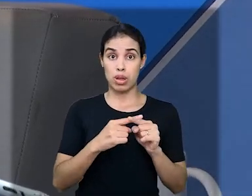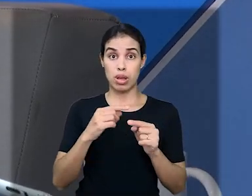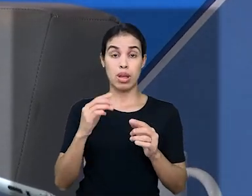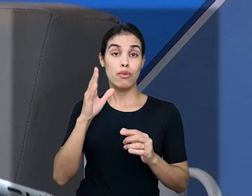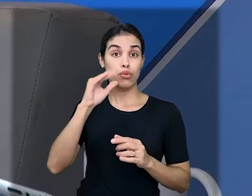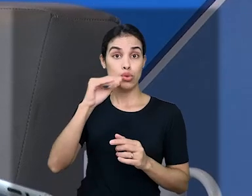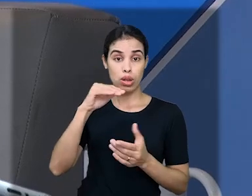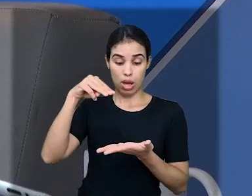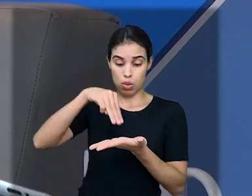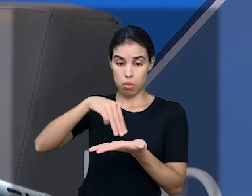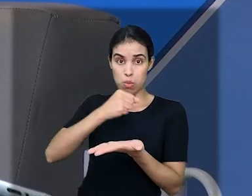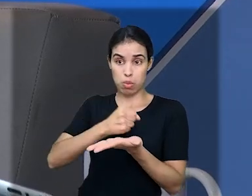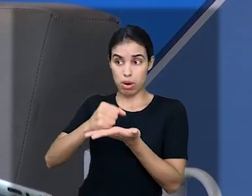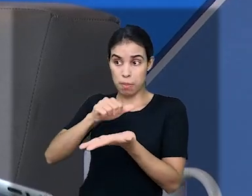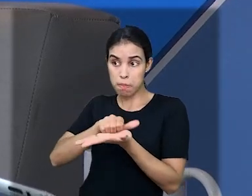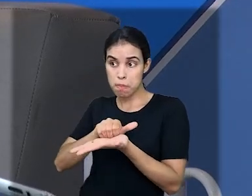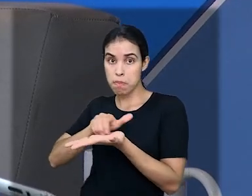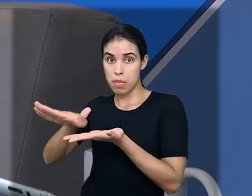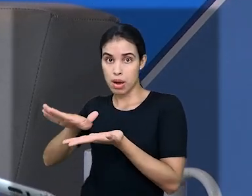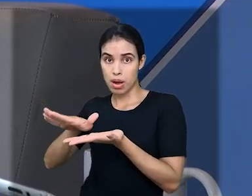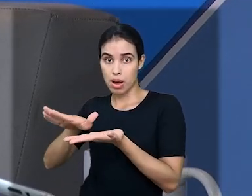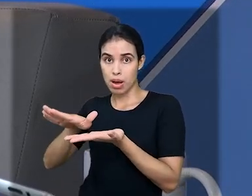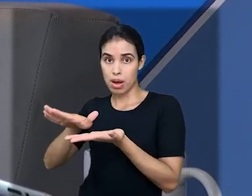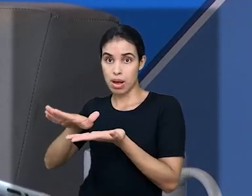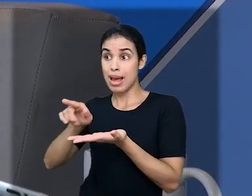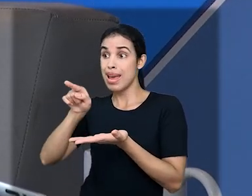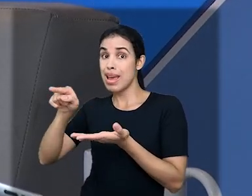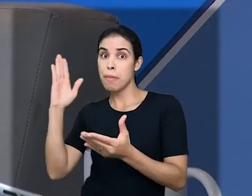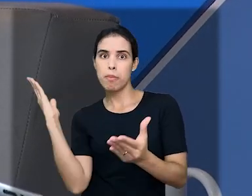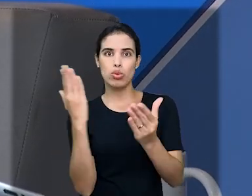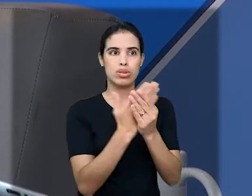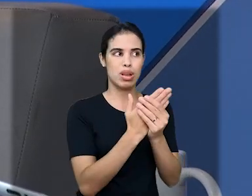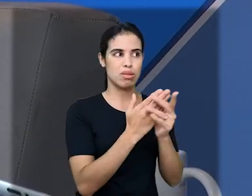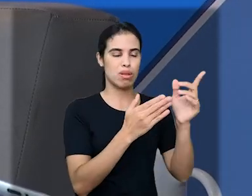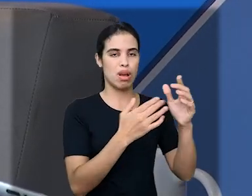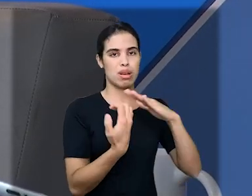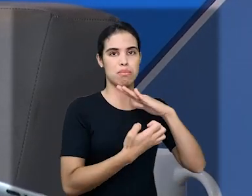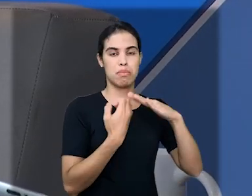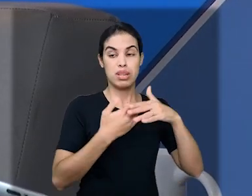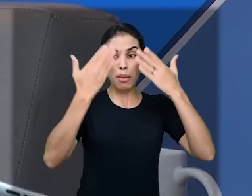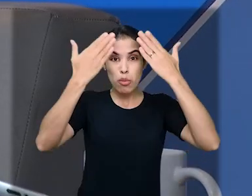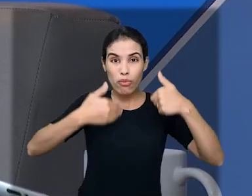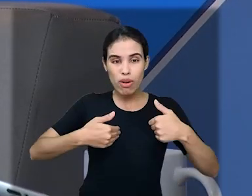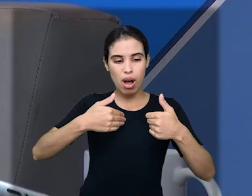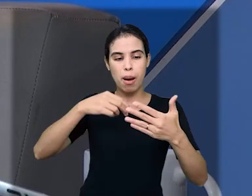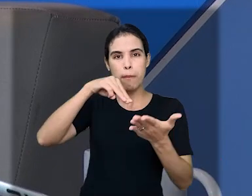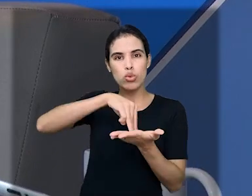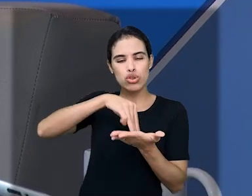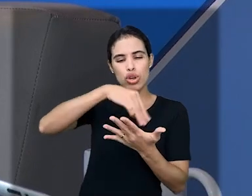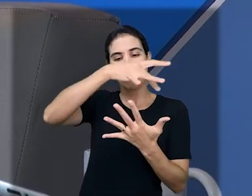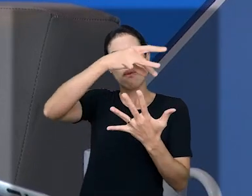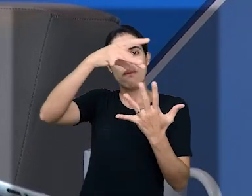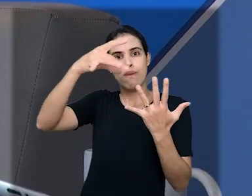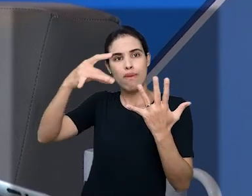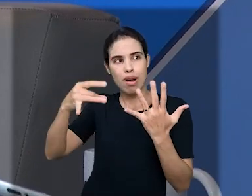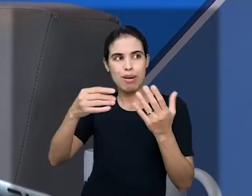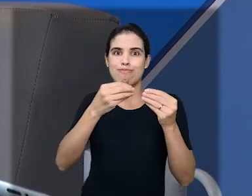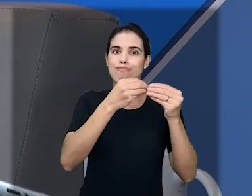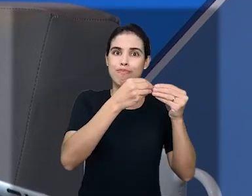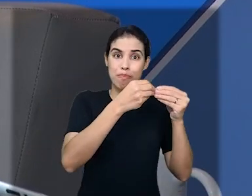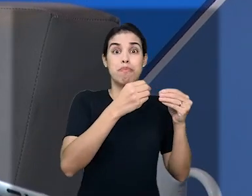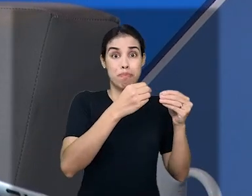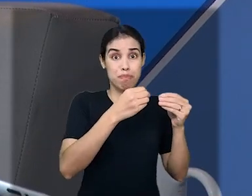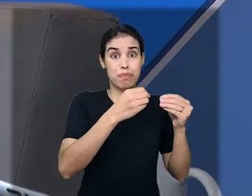dispensa por justa causa, ele vai na justiça, é ônus da empresa provar todos os motivos e todos os fatos